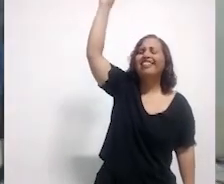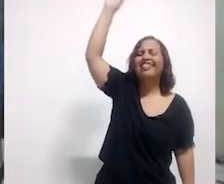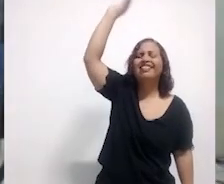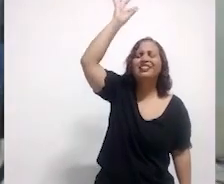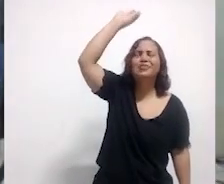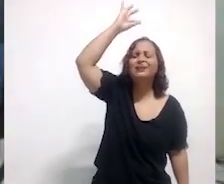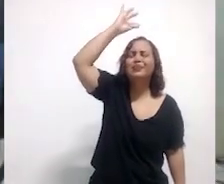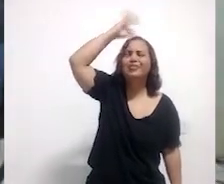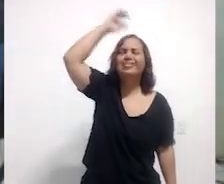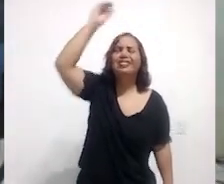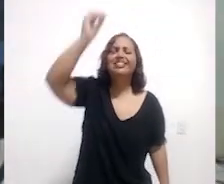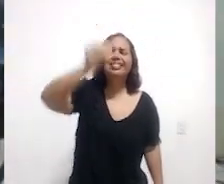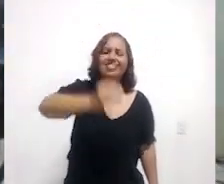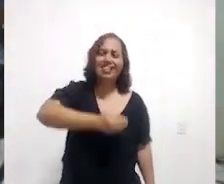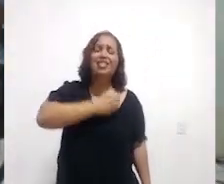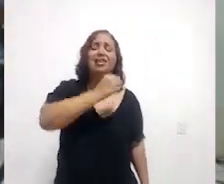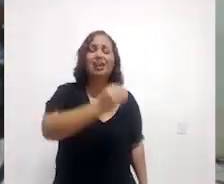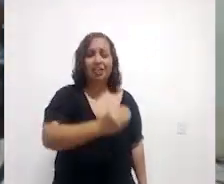vivendo